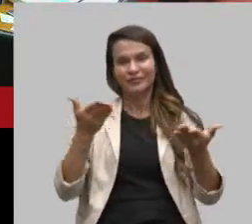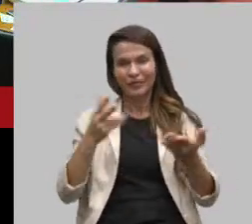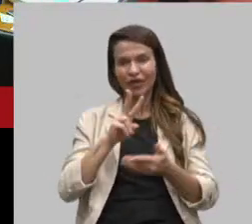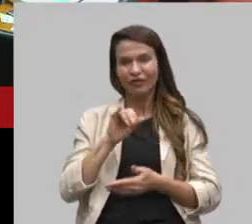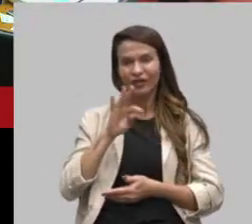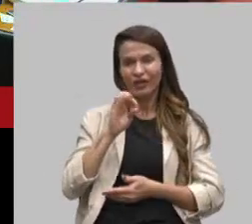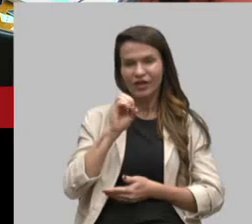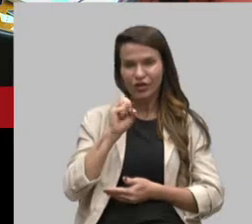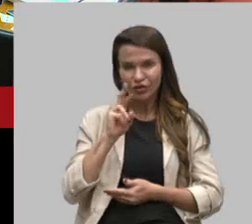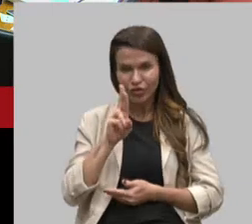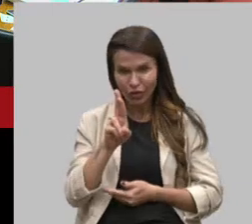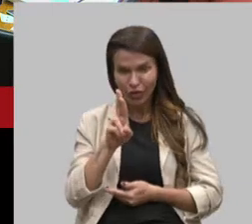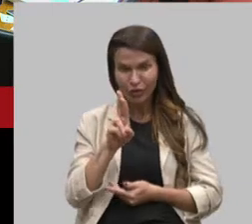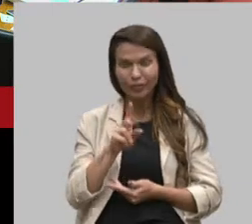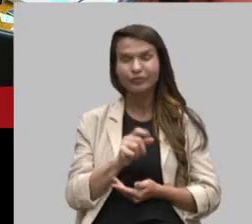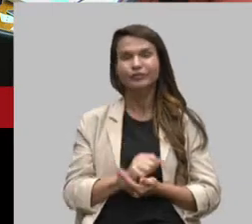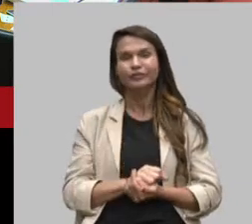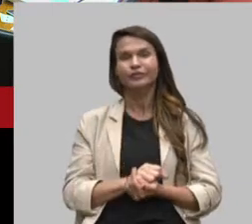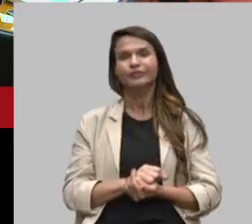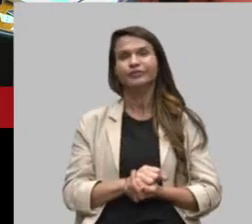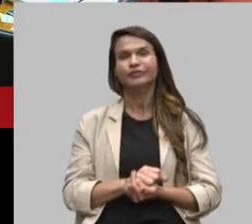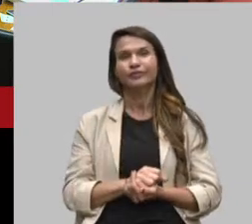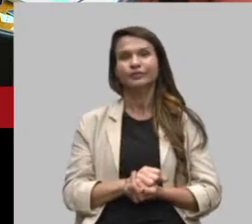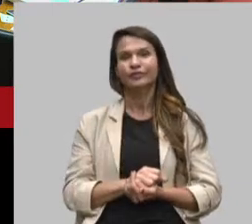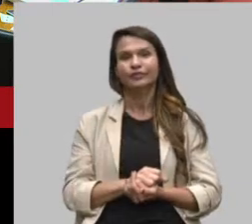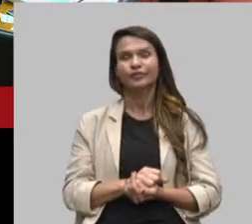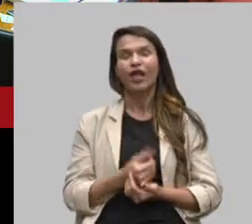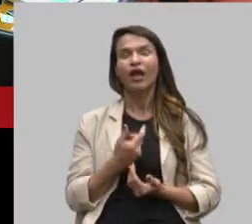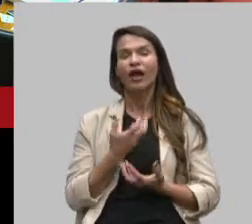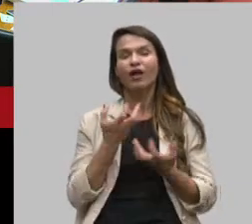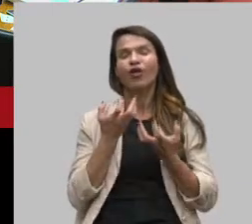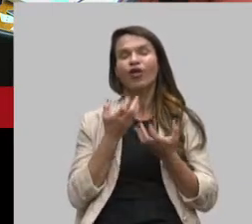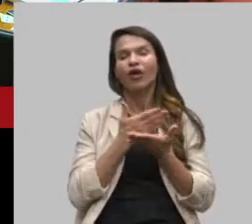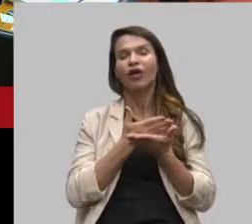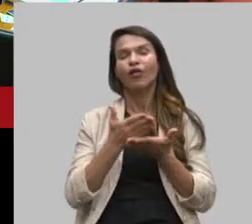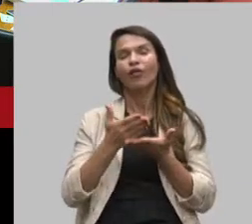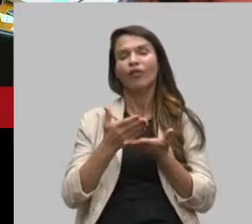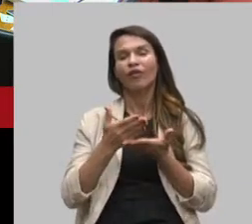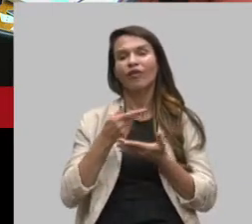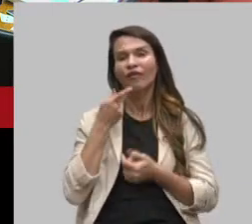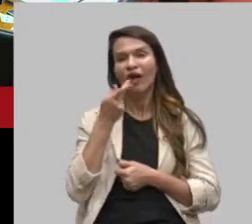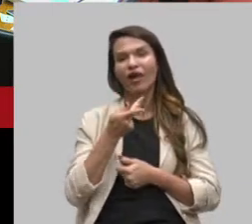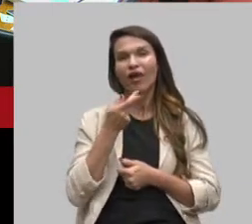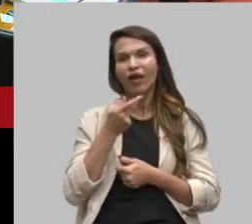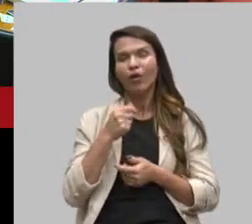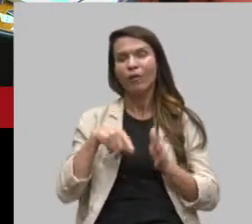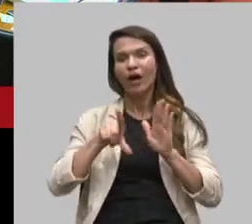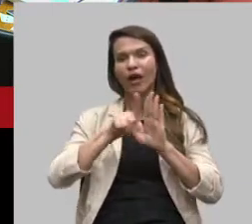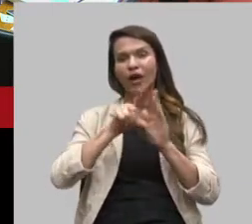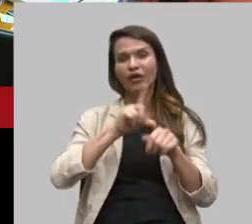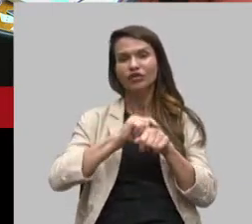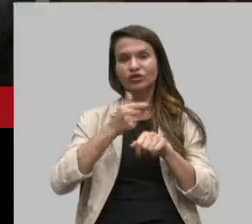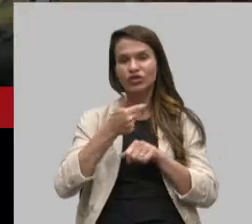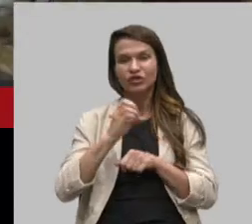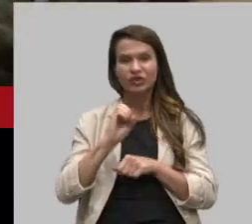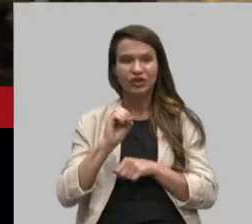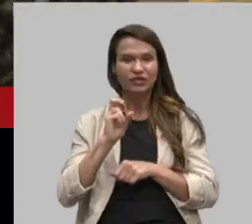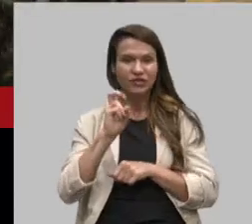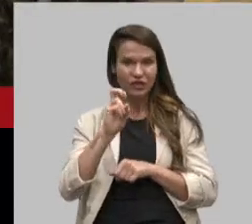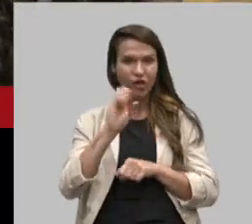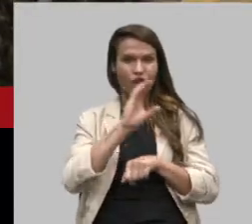sou deat eu gostaria de iniciar citando uma lei o artigo 205 da nossa Constituição